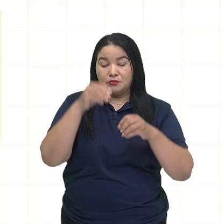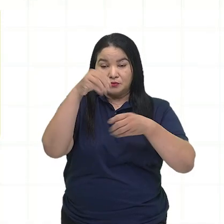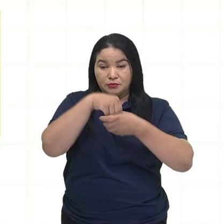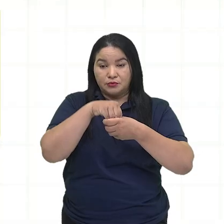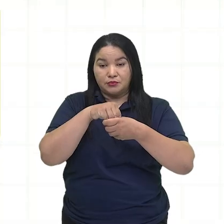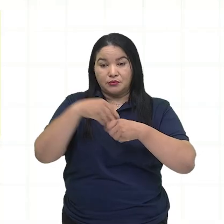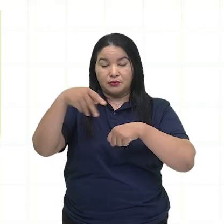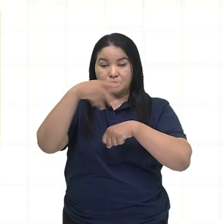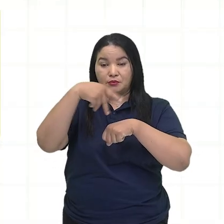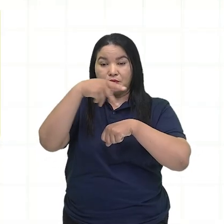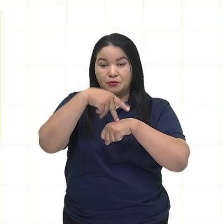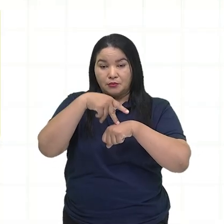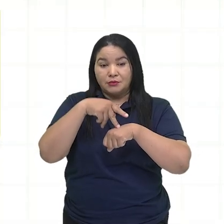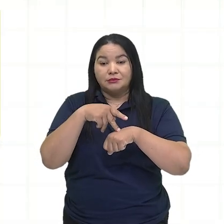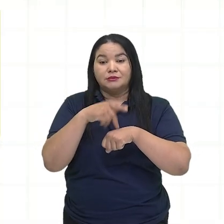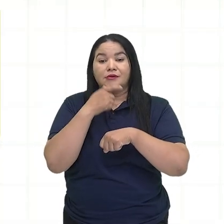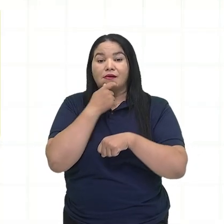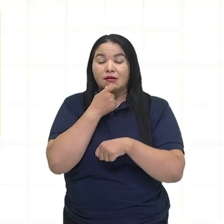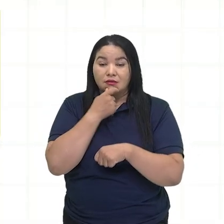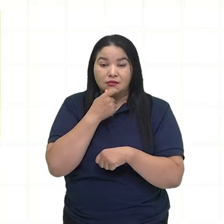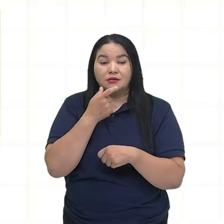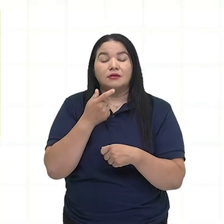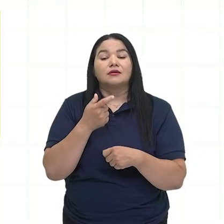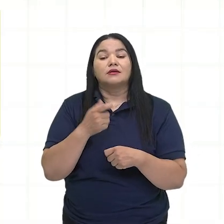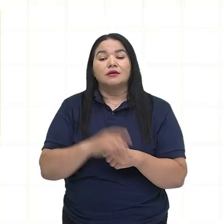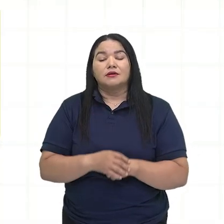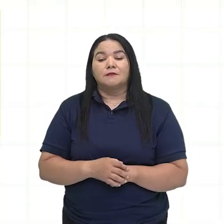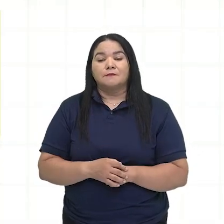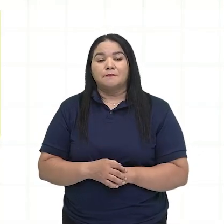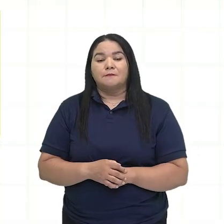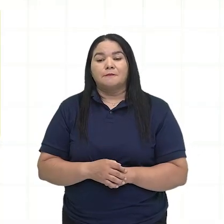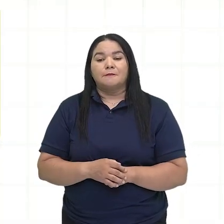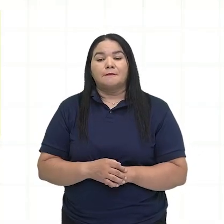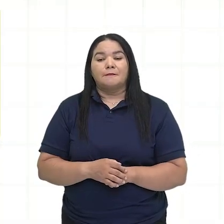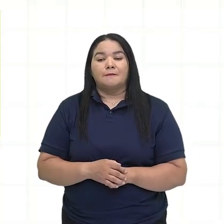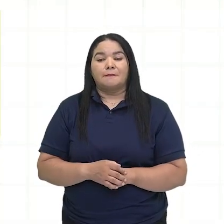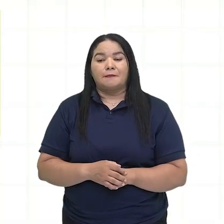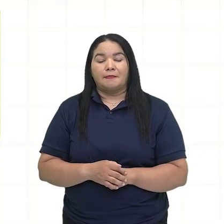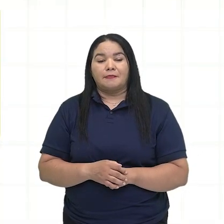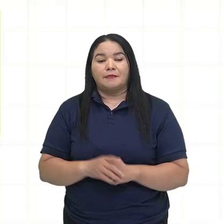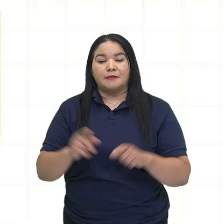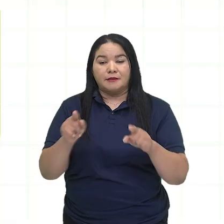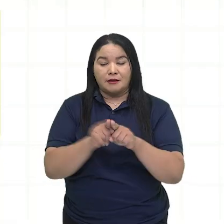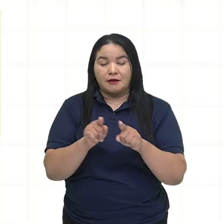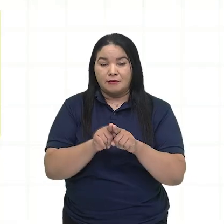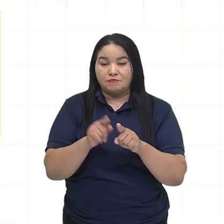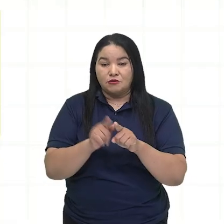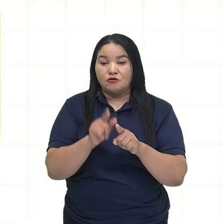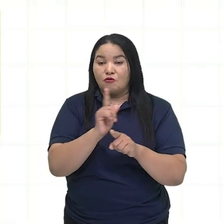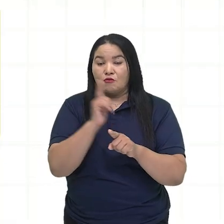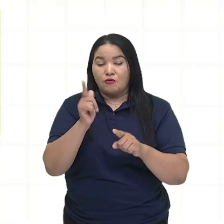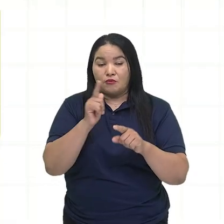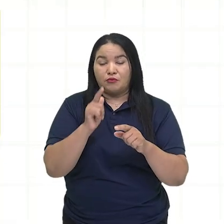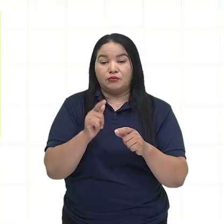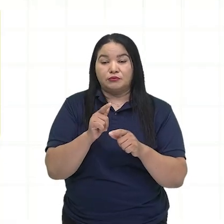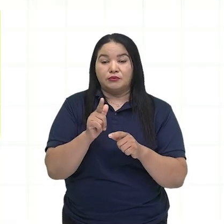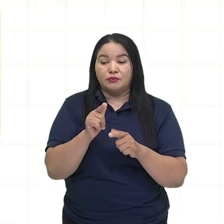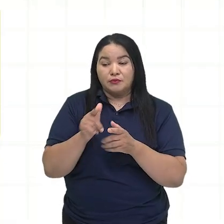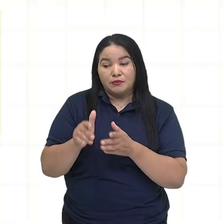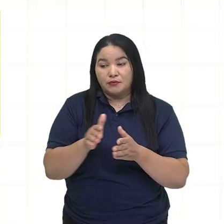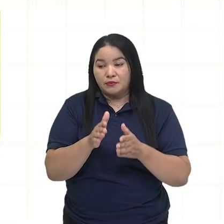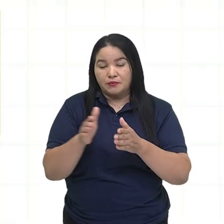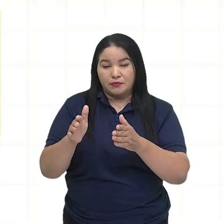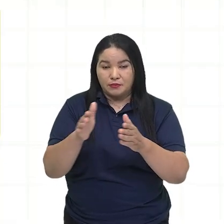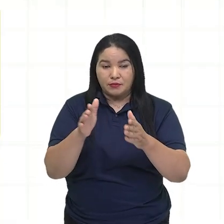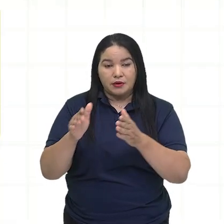o país dos Estados Unidos, certo? E nos seus outros mananciais de água,